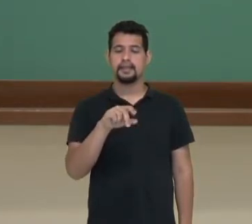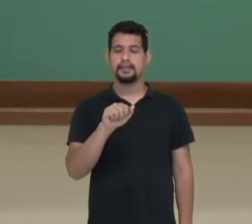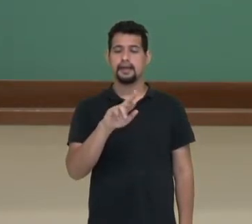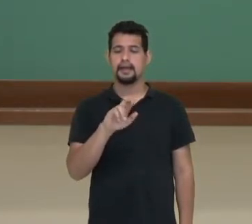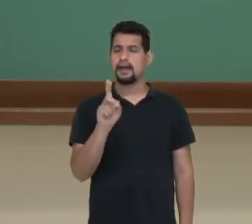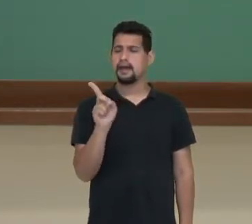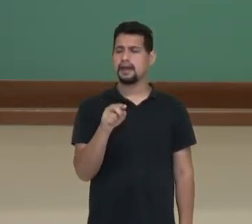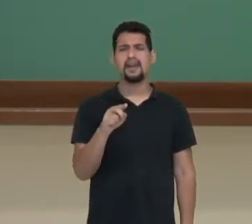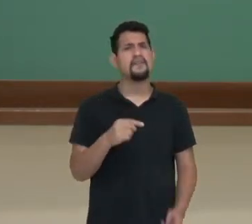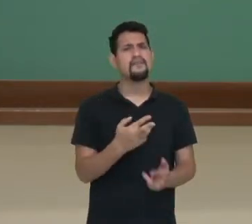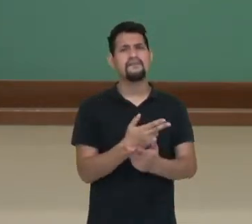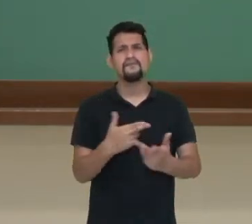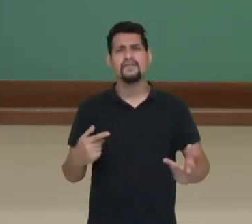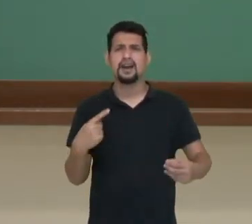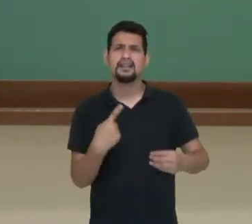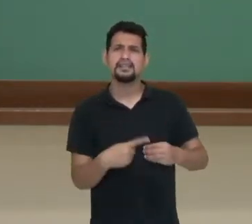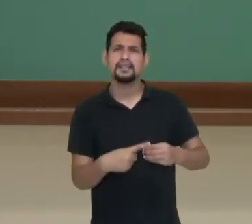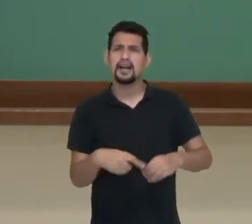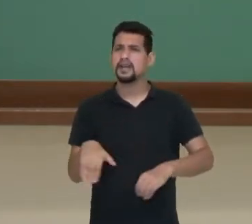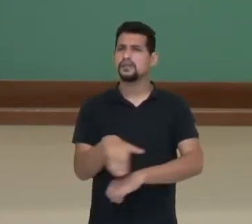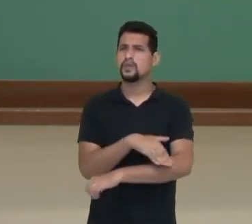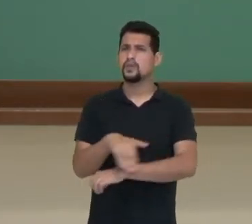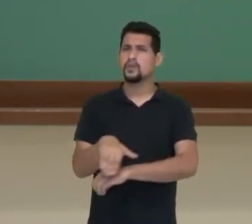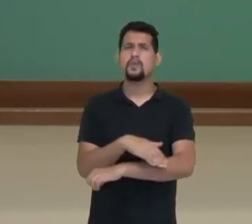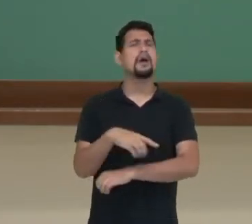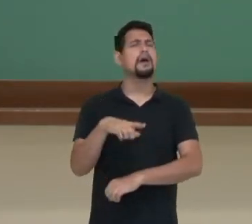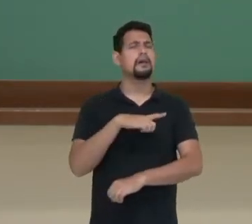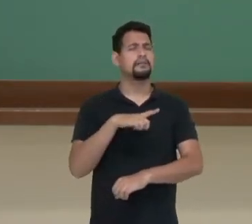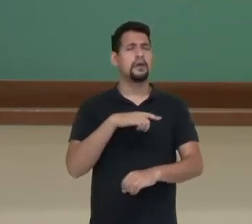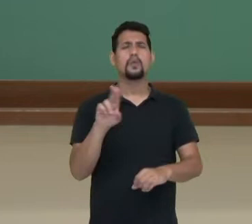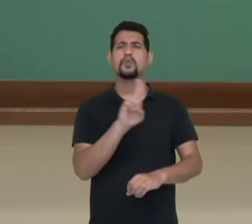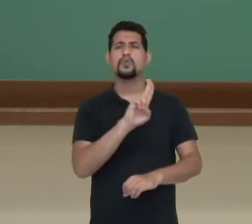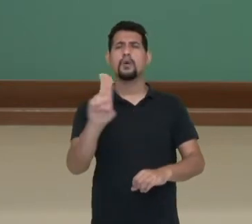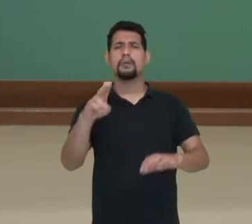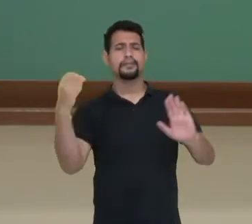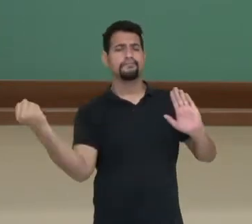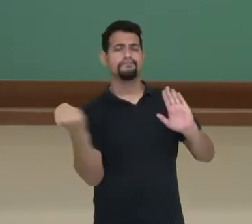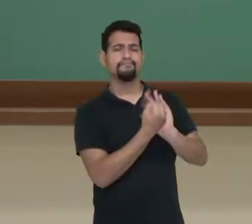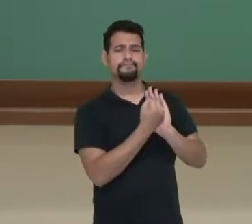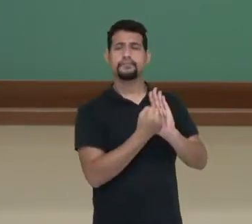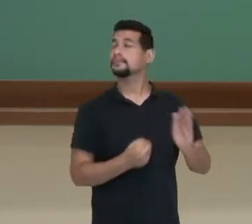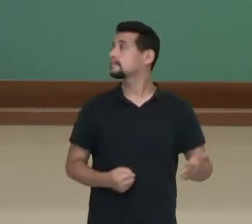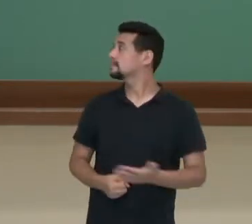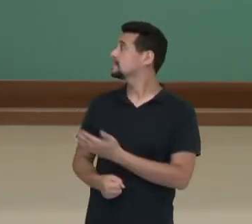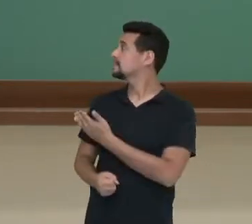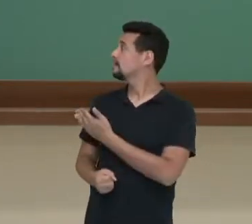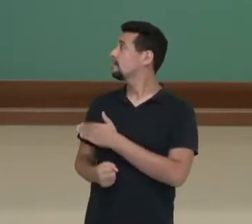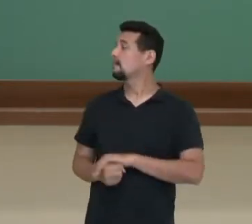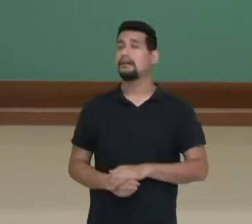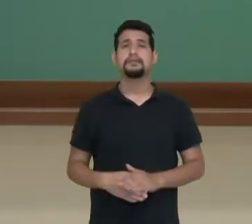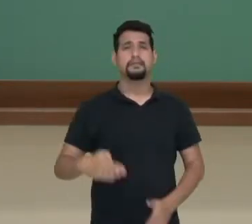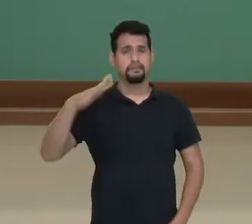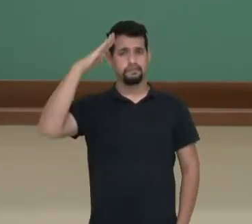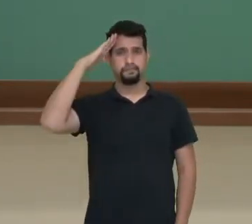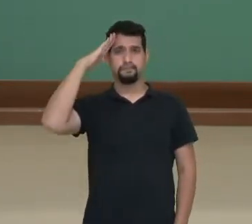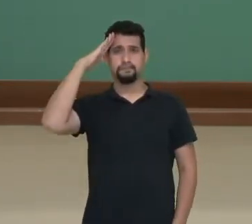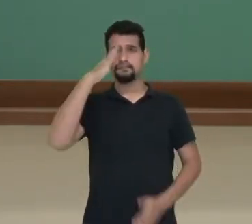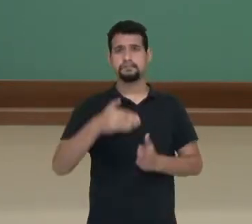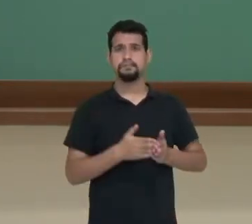muitas cidades, ruas, homenageiam esse grande membro da Marinha do Brasil,